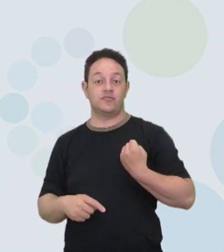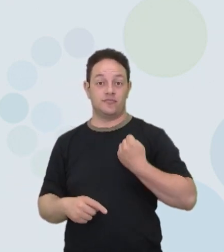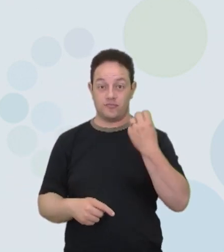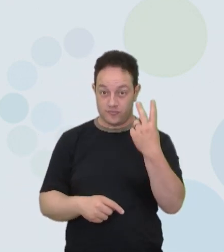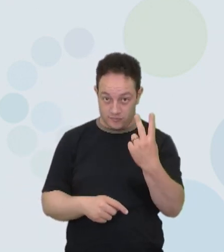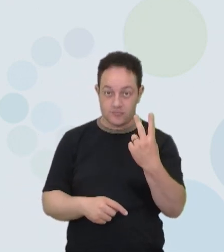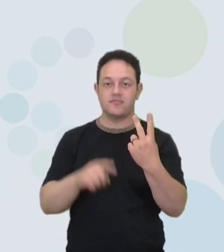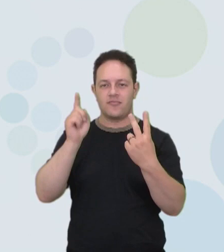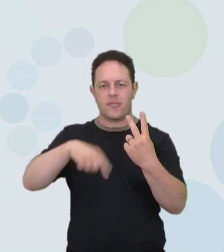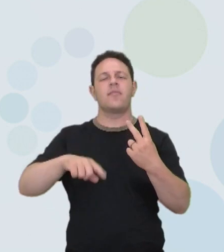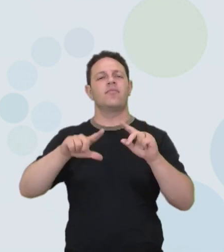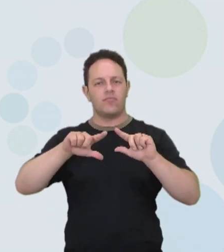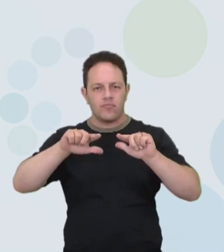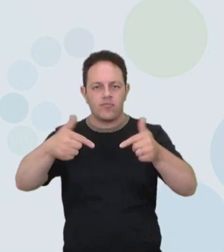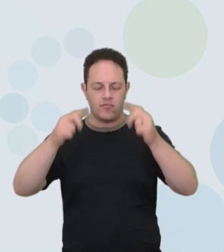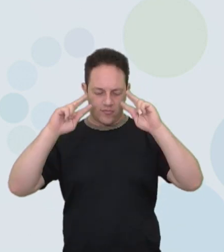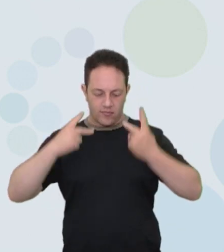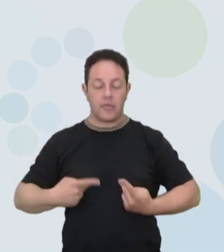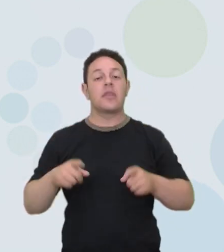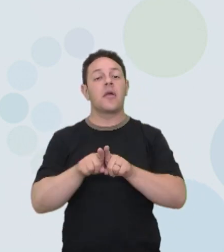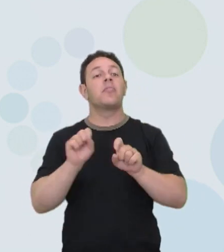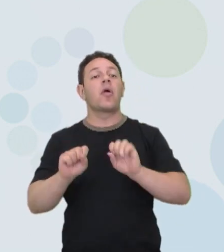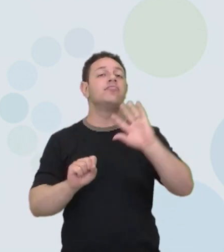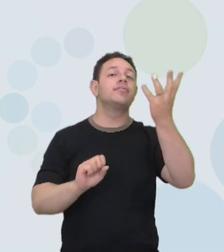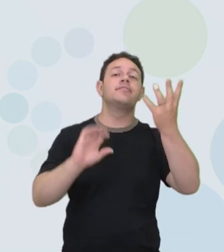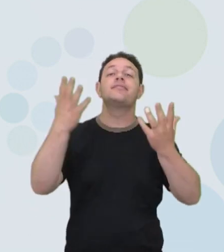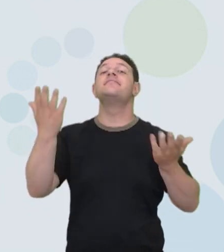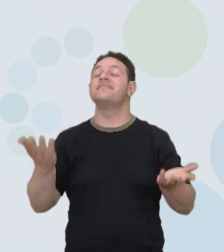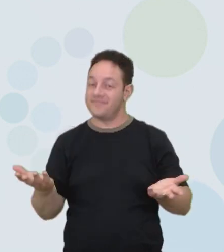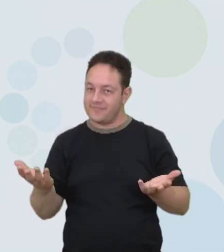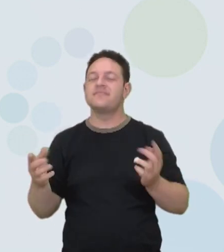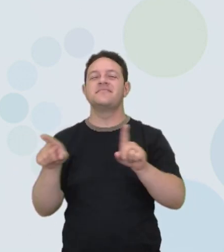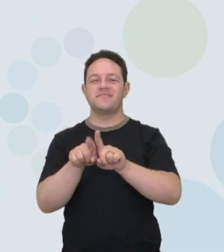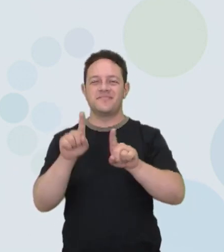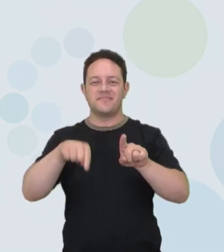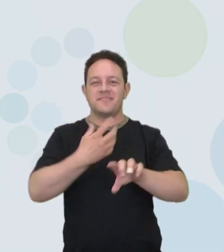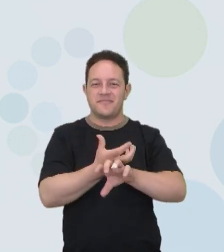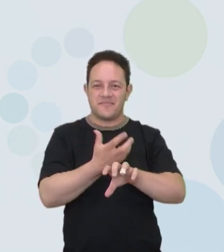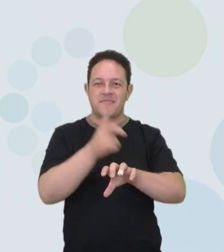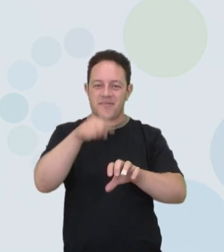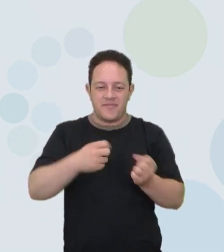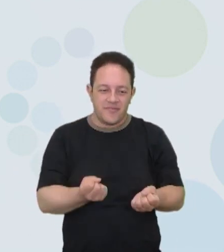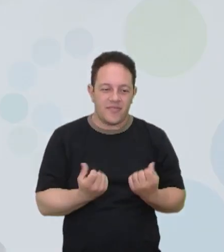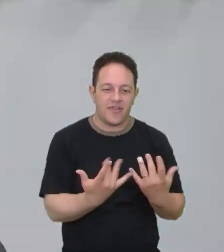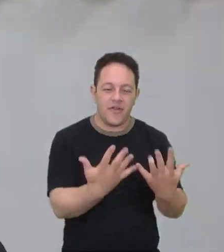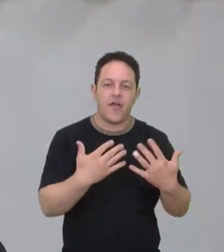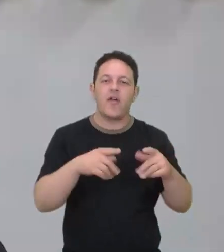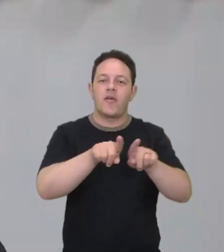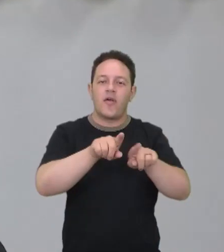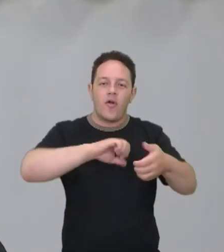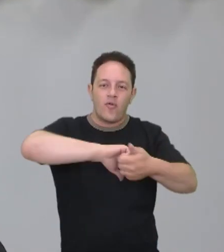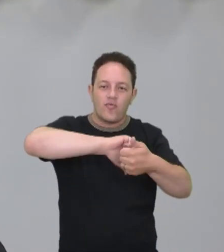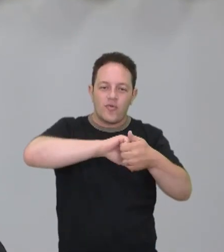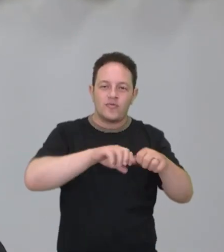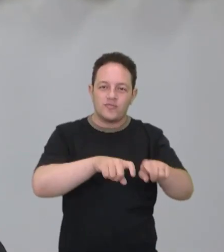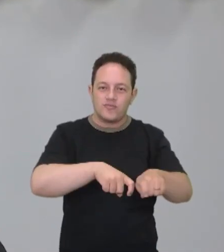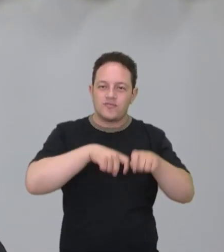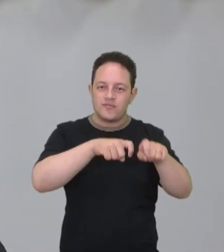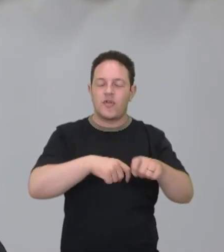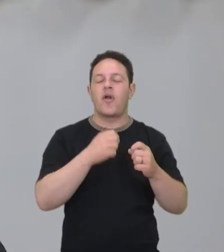2, ação humana e suas consequências, e o nosso componente Fauna e Qualidade do Solo tá aí para